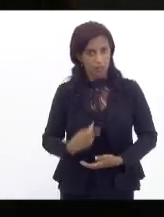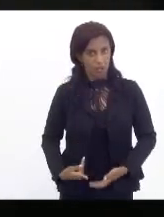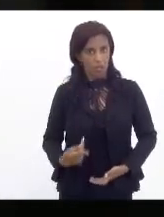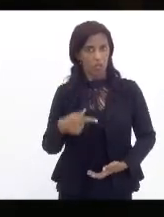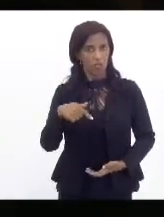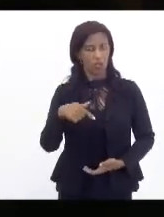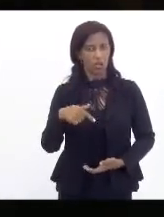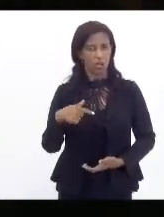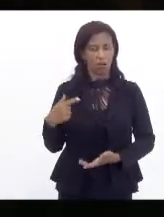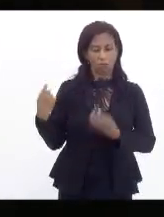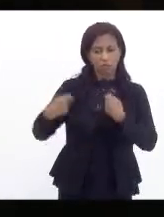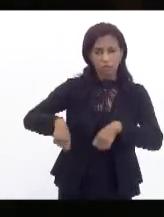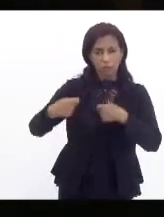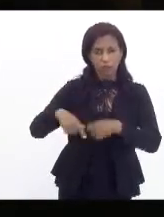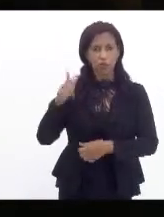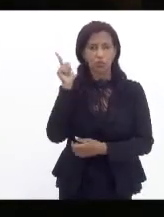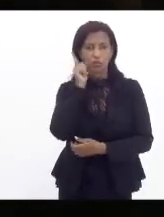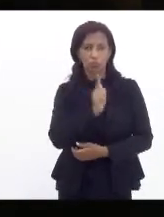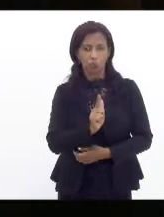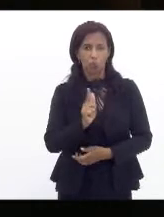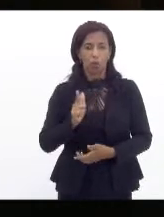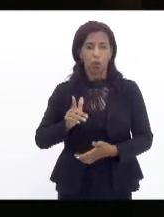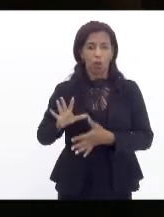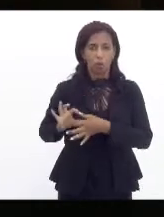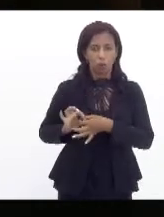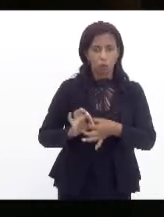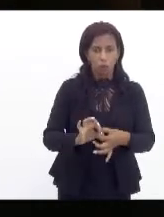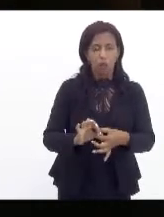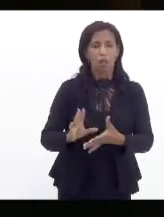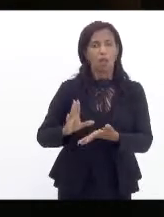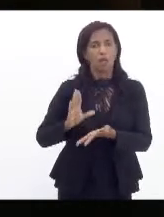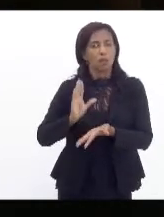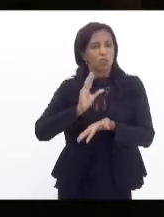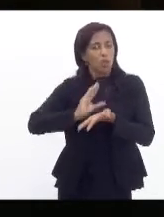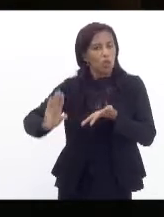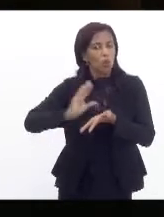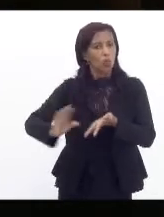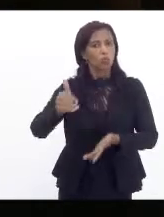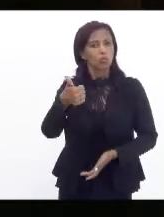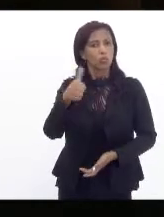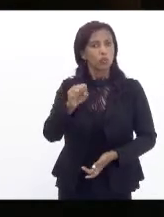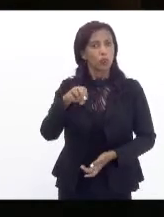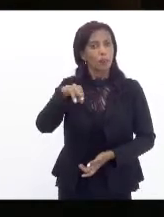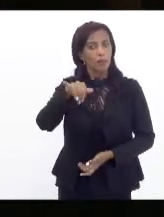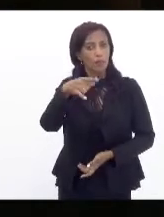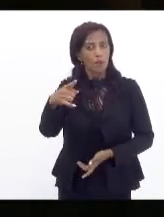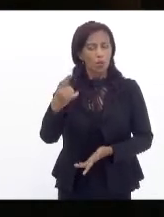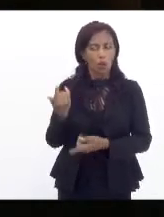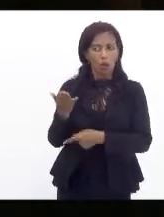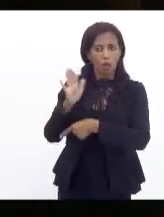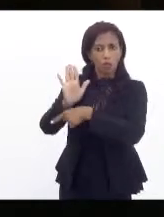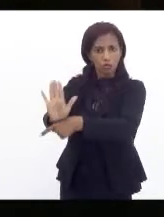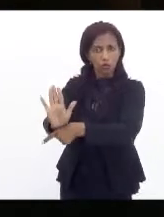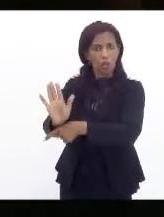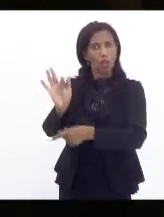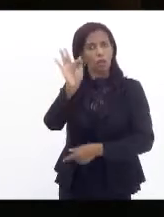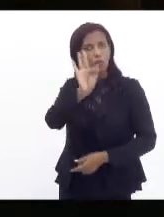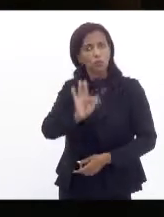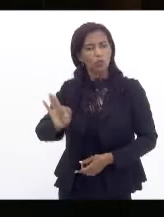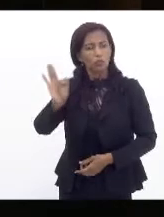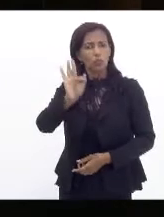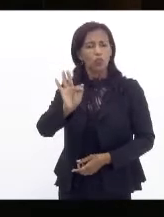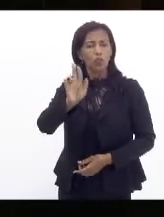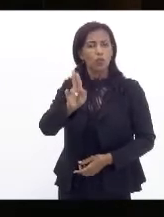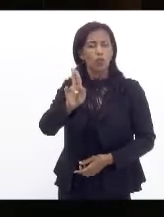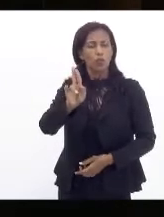de conseguirmos angariar esses recursos de 18 milhões à Universidade Federal Fluminense, onde